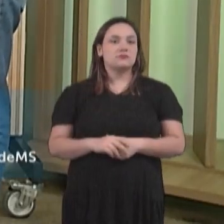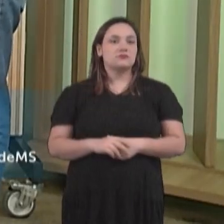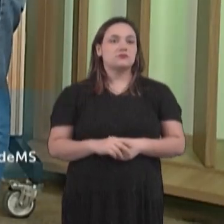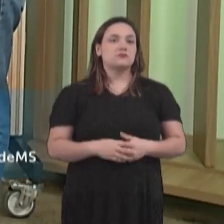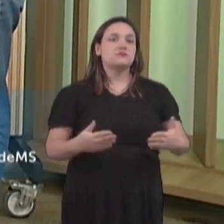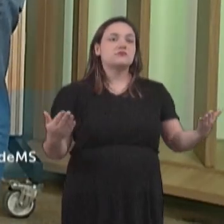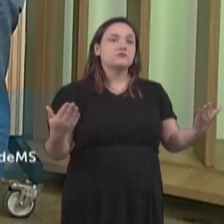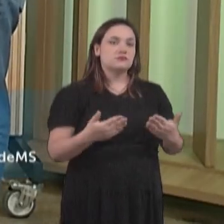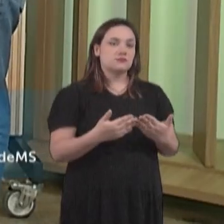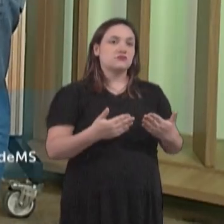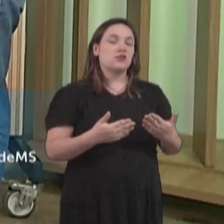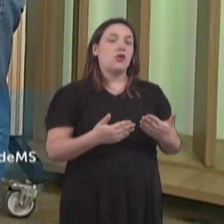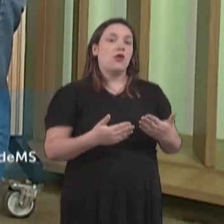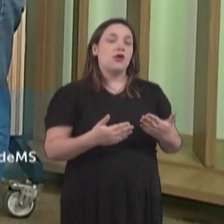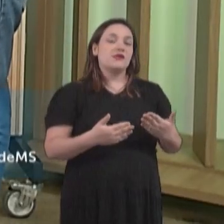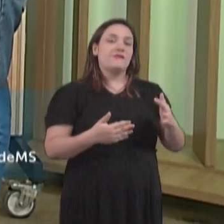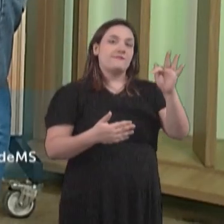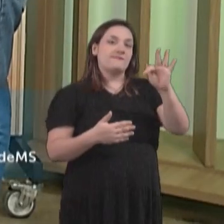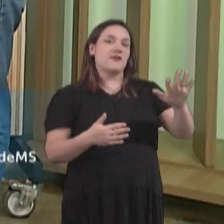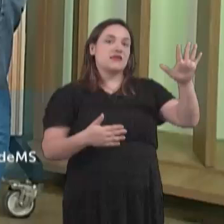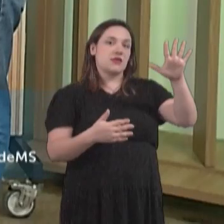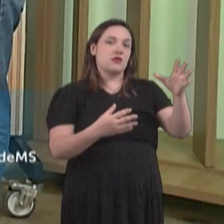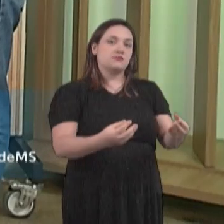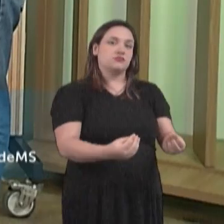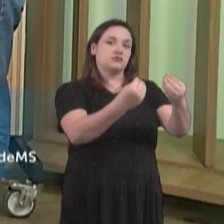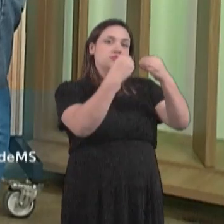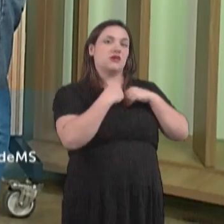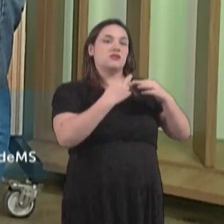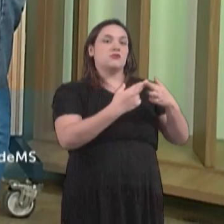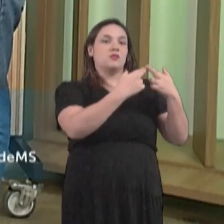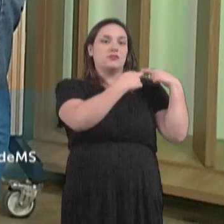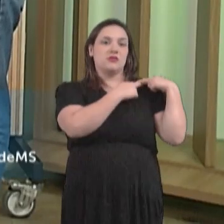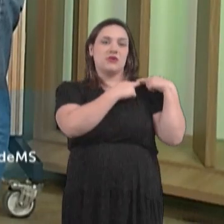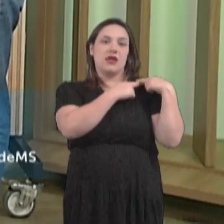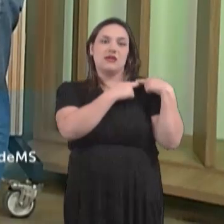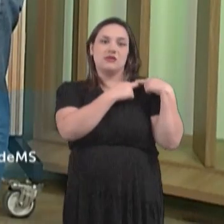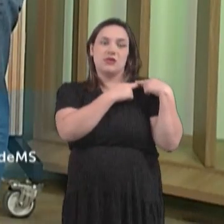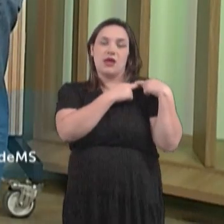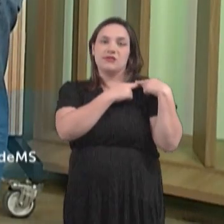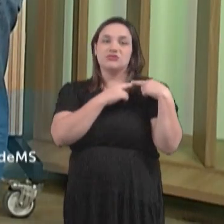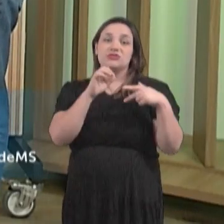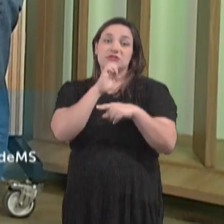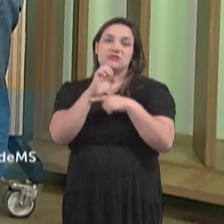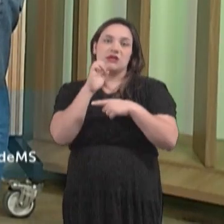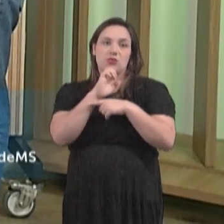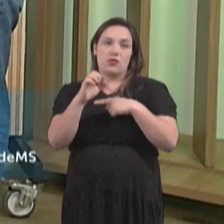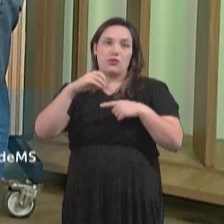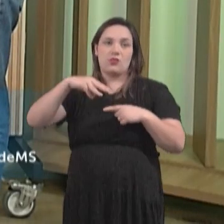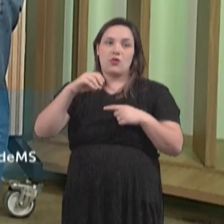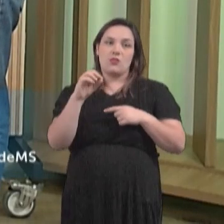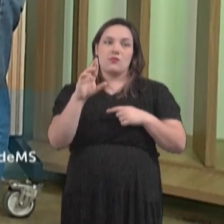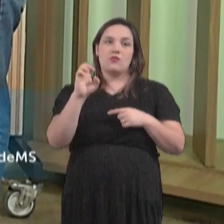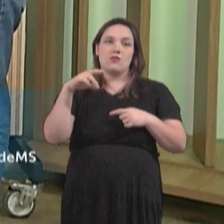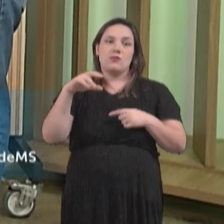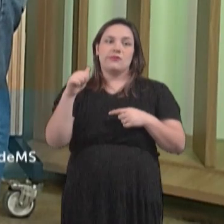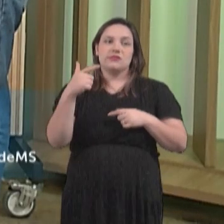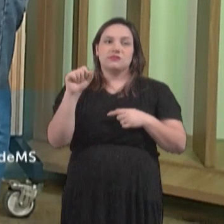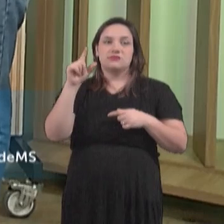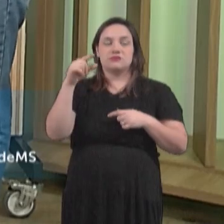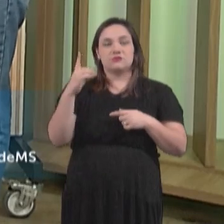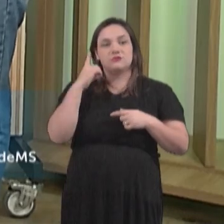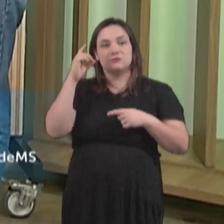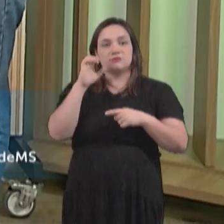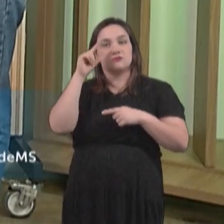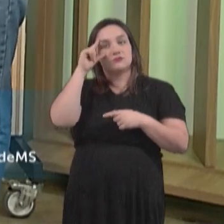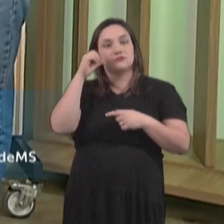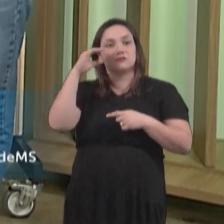Estado faça a gestão. Quem fala sobre isso é o deputado Pedrocian Neto. Então, hoje, a partir